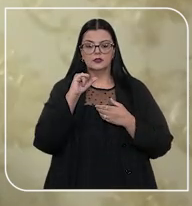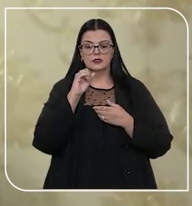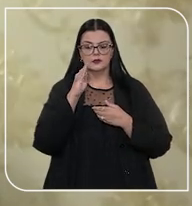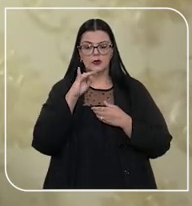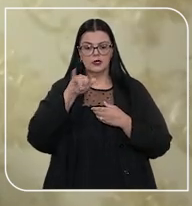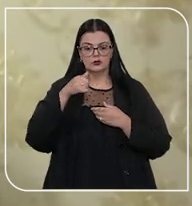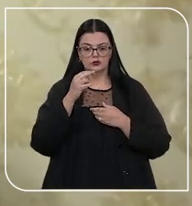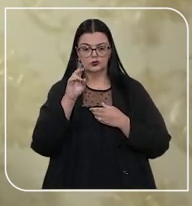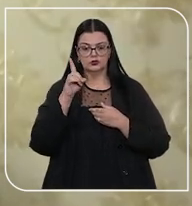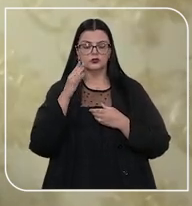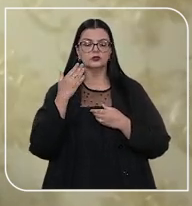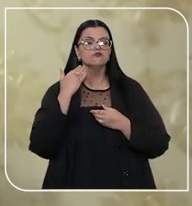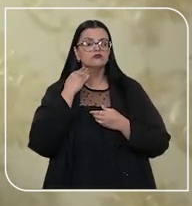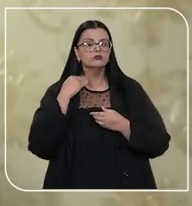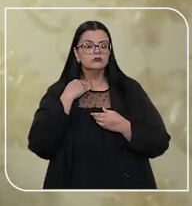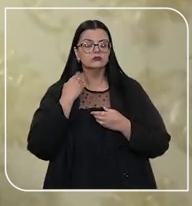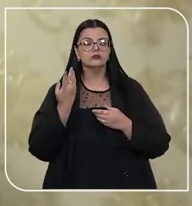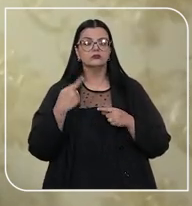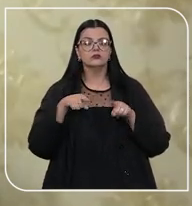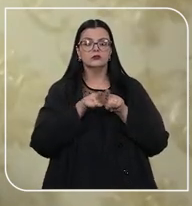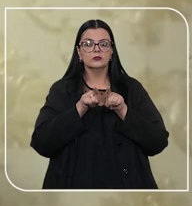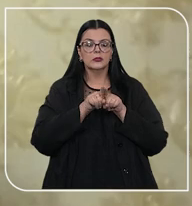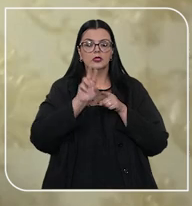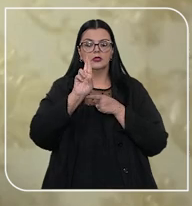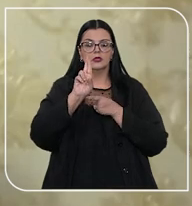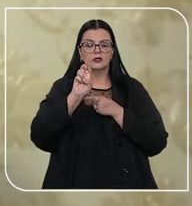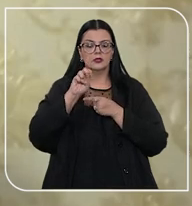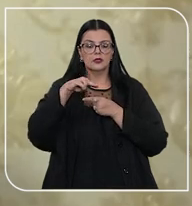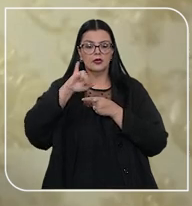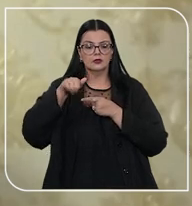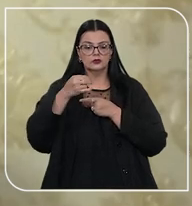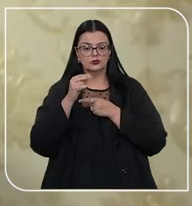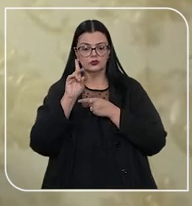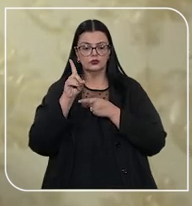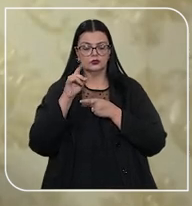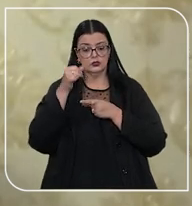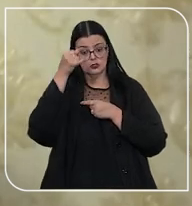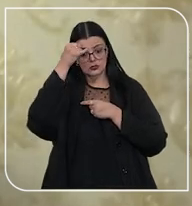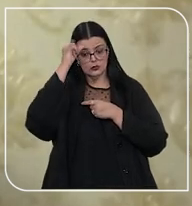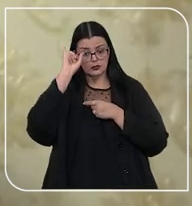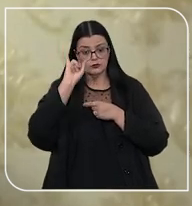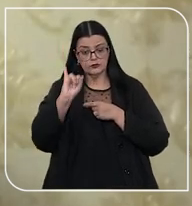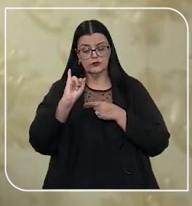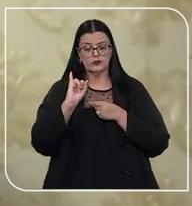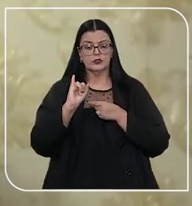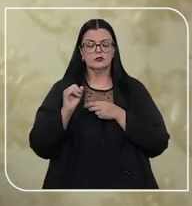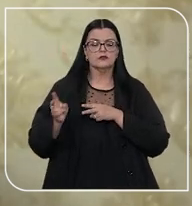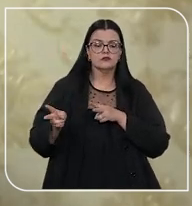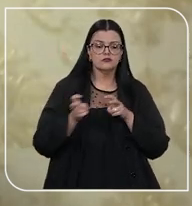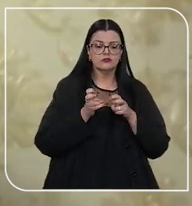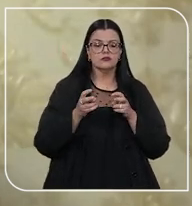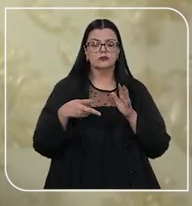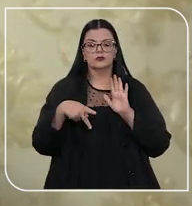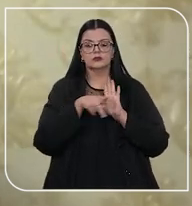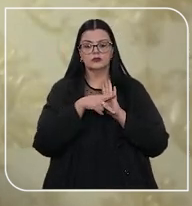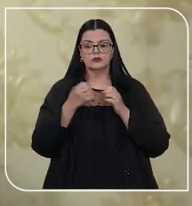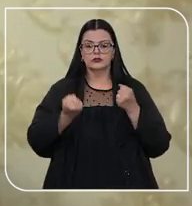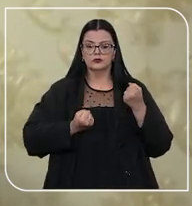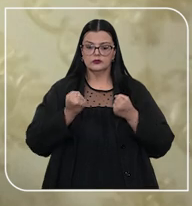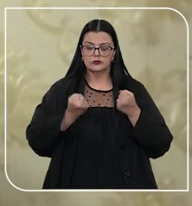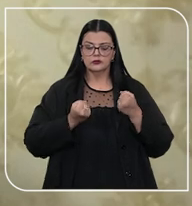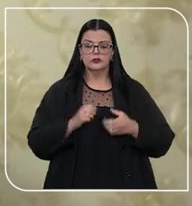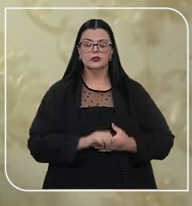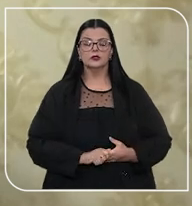né, referente das contas bancárias, quanto o RENAJUD, para impedir a alienação dos